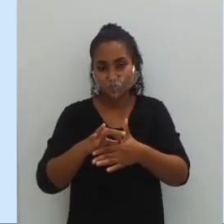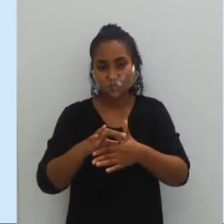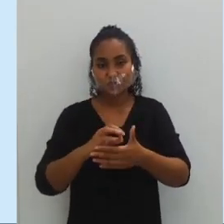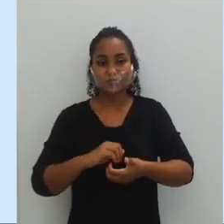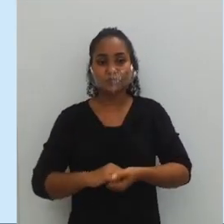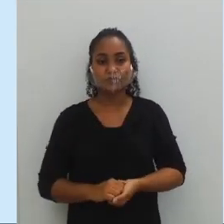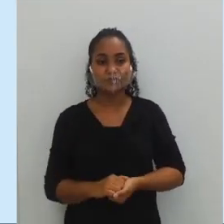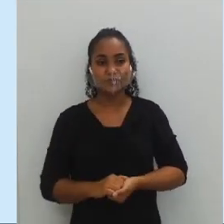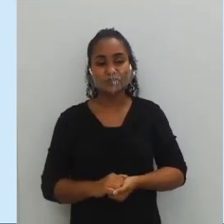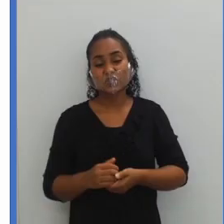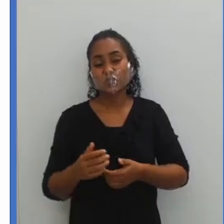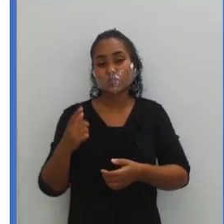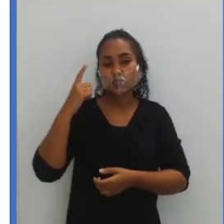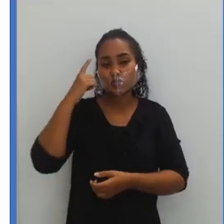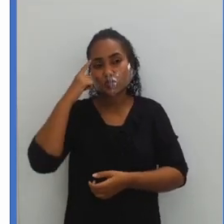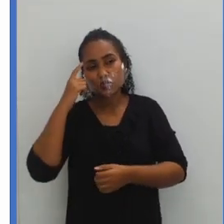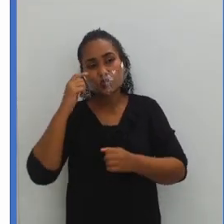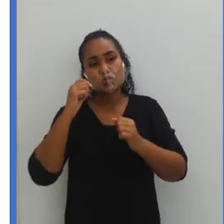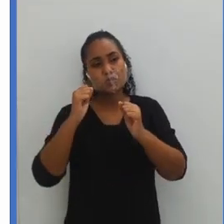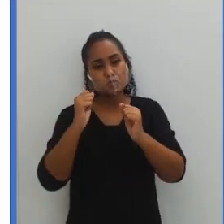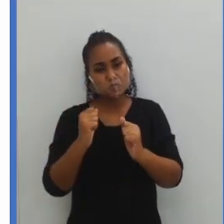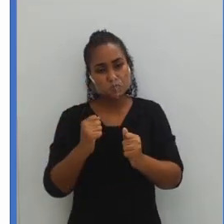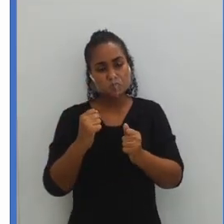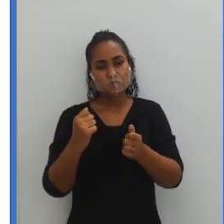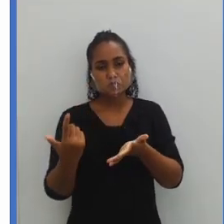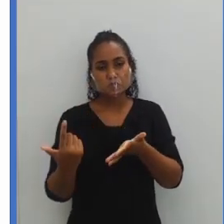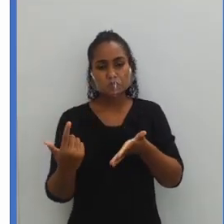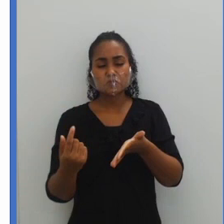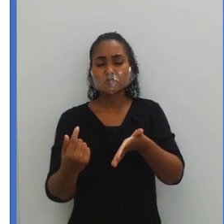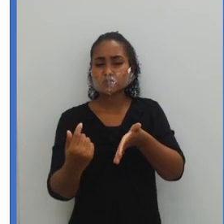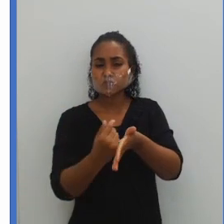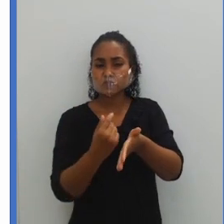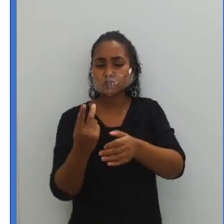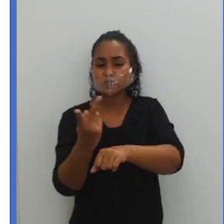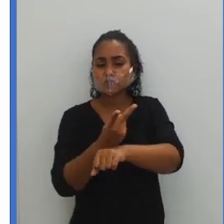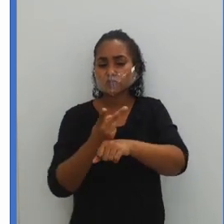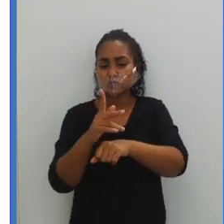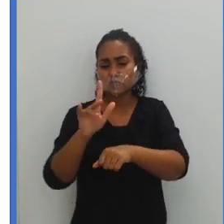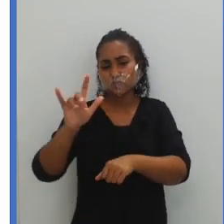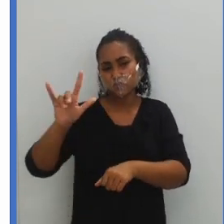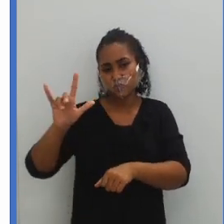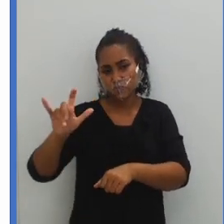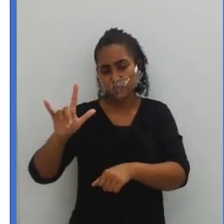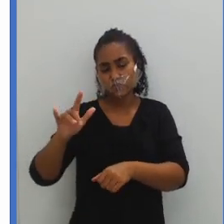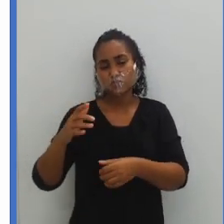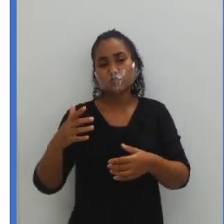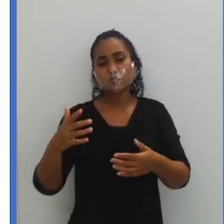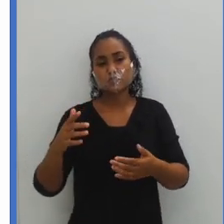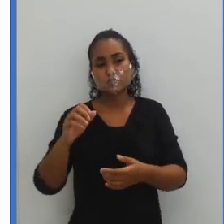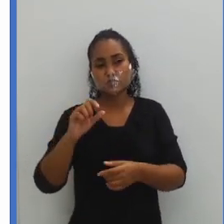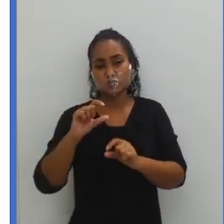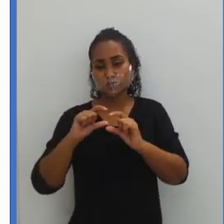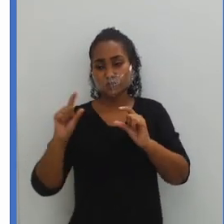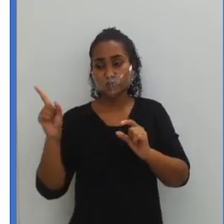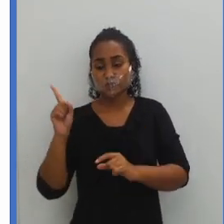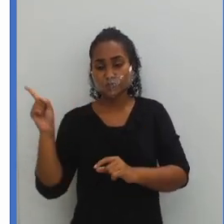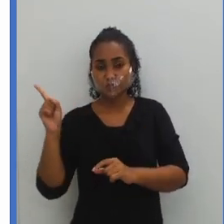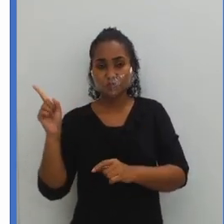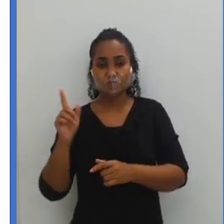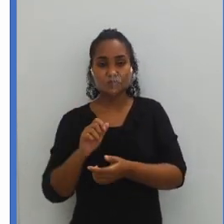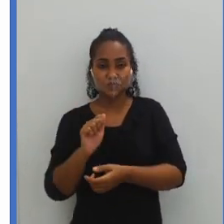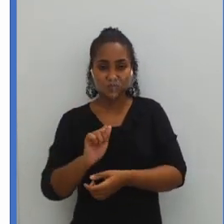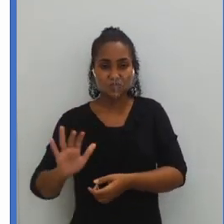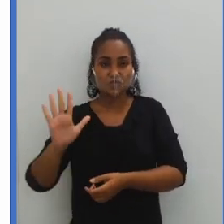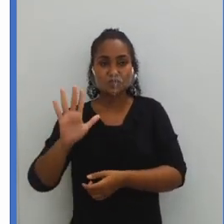aulas presenciais. Qualquer dúvida, vocês podem lá me achar na rede social do Instagram,